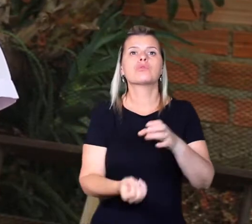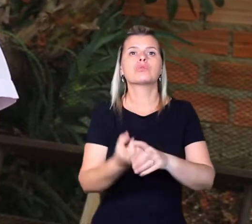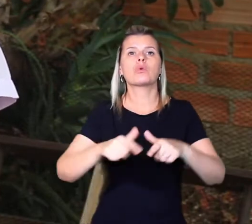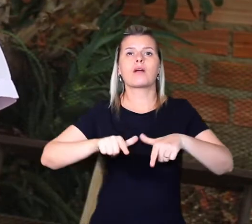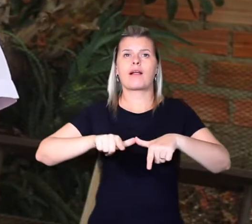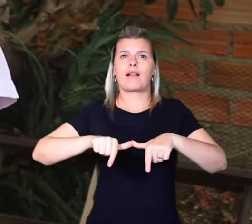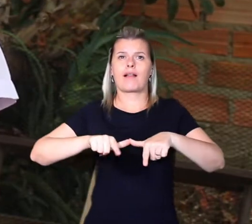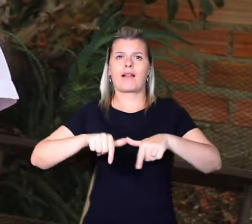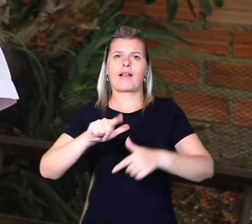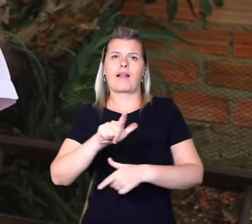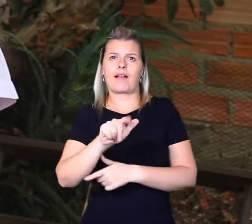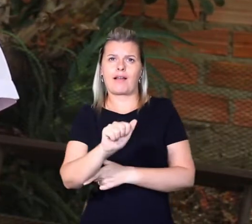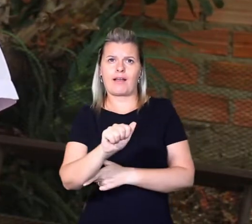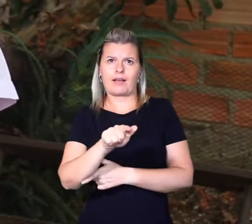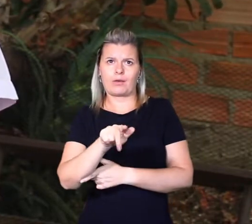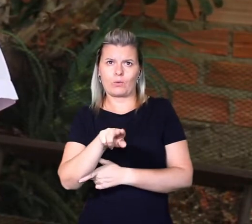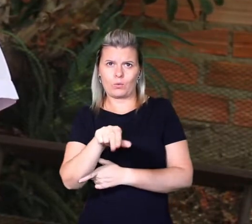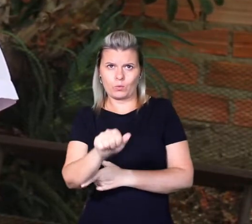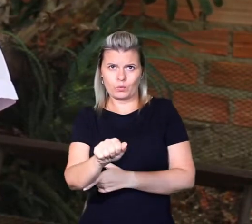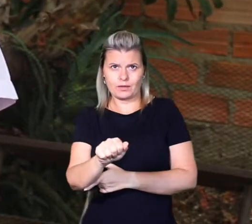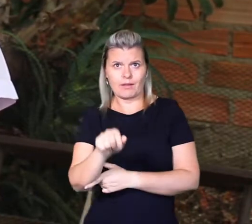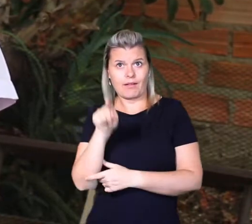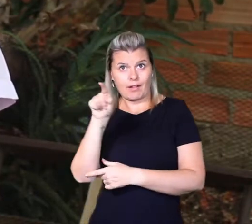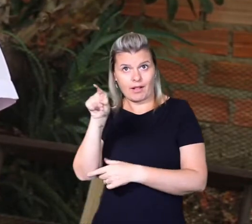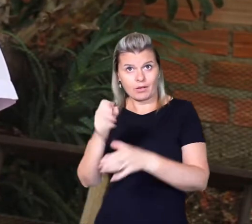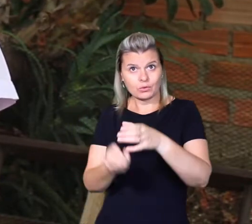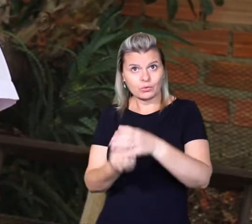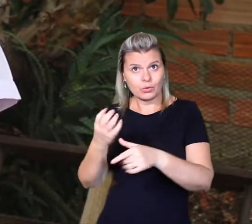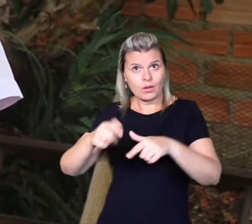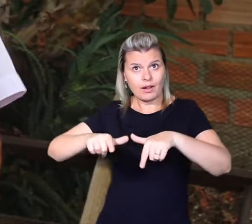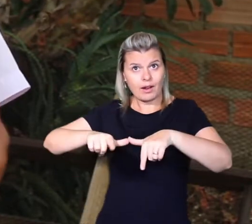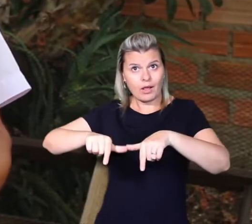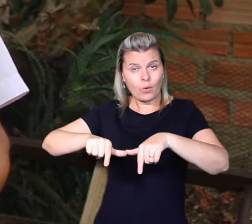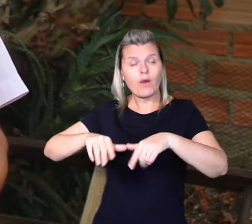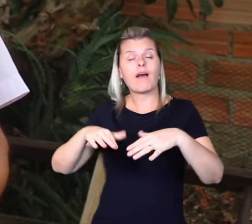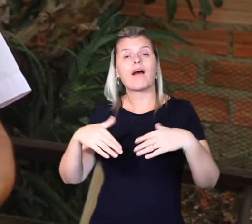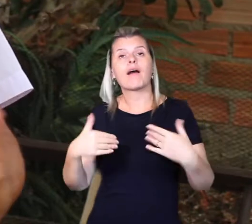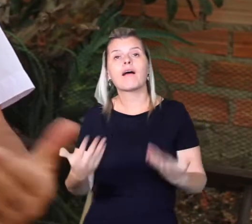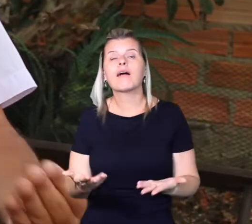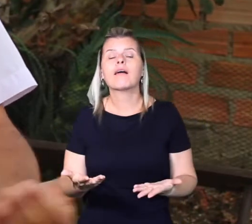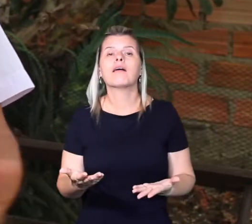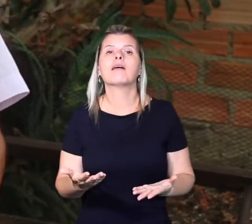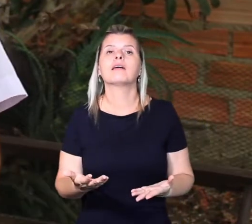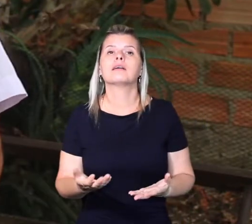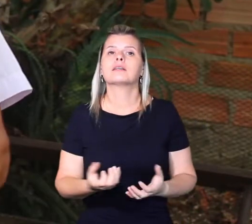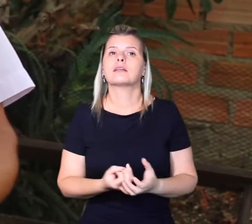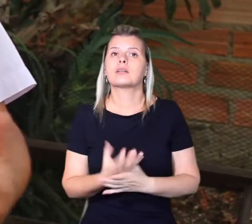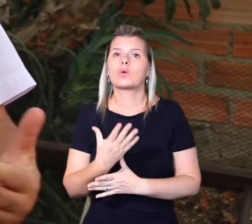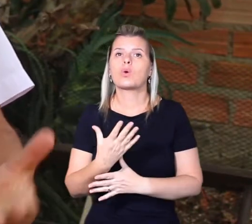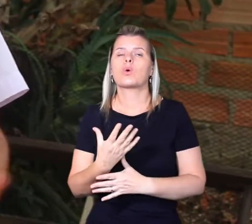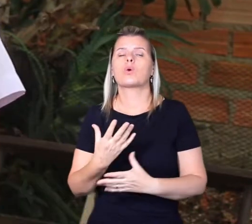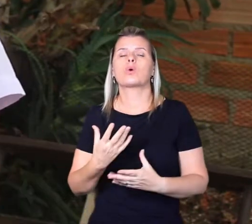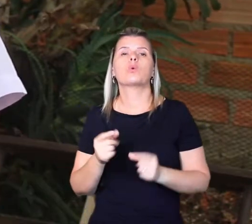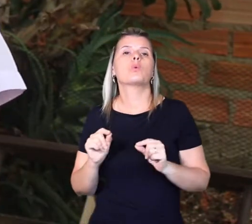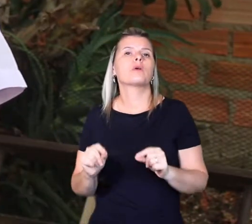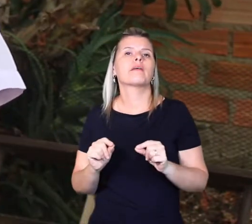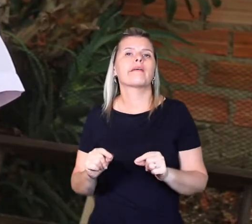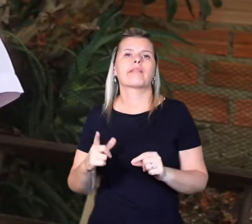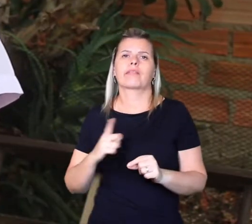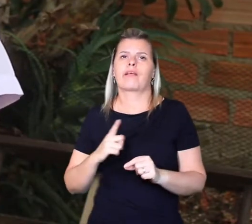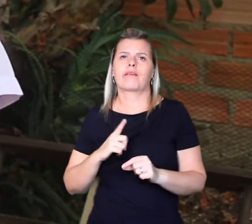fundou a Laguna, né, quando se fundou a Laguna, e aí houve ali, se criou um